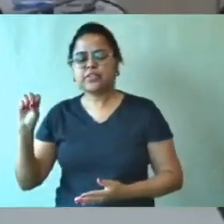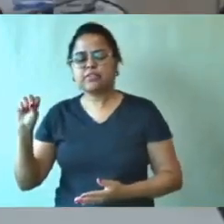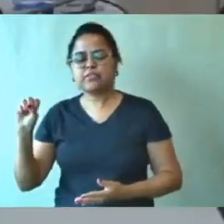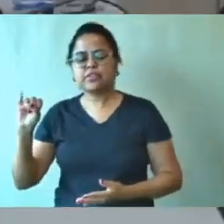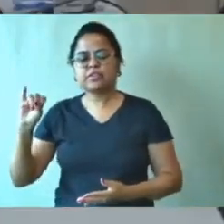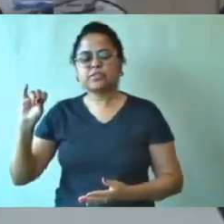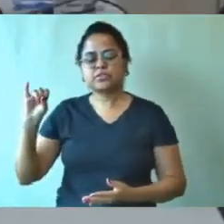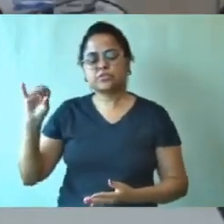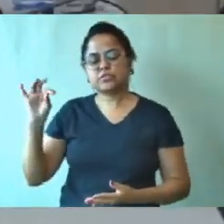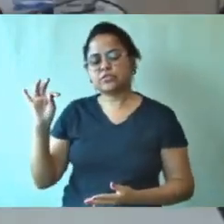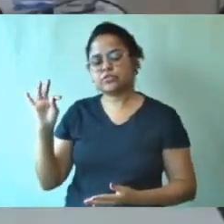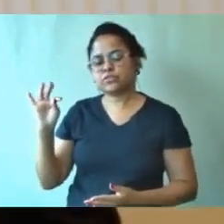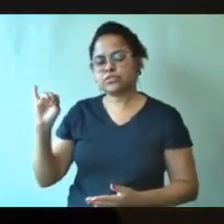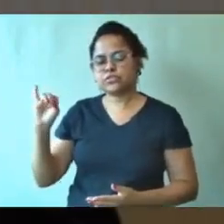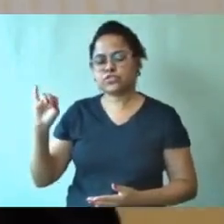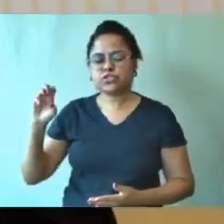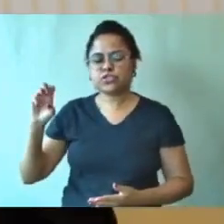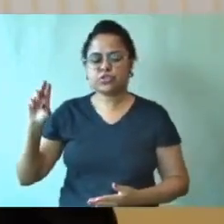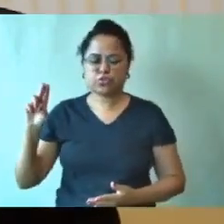representa 17%?